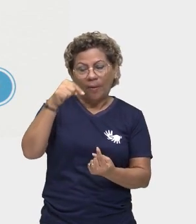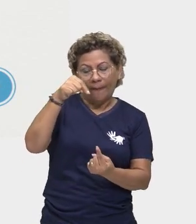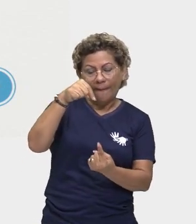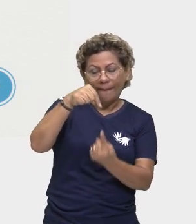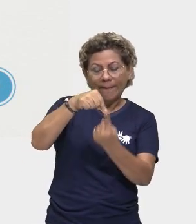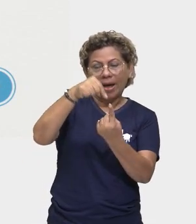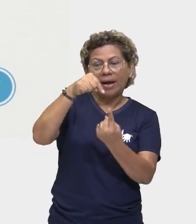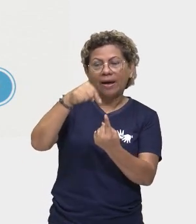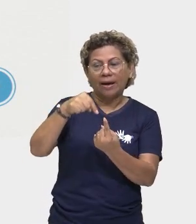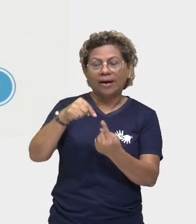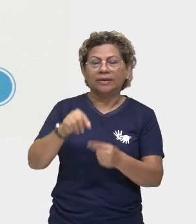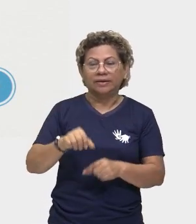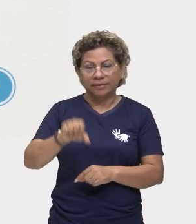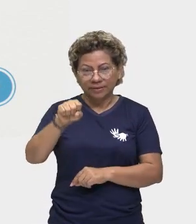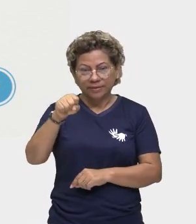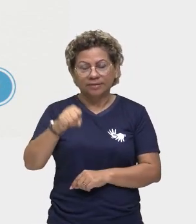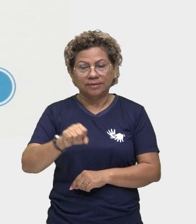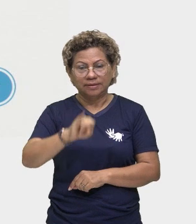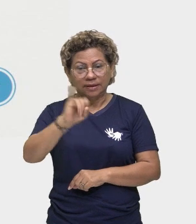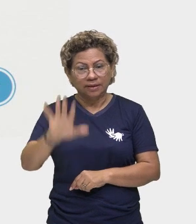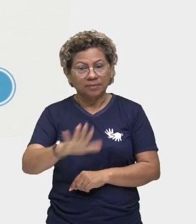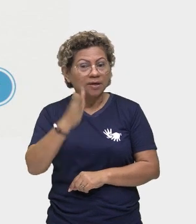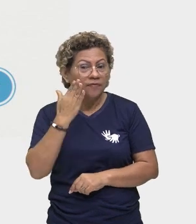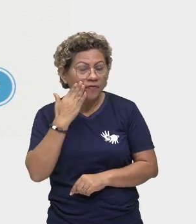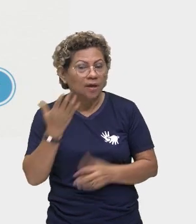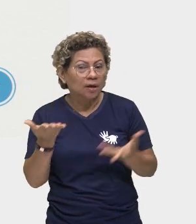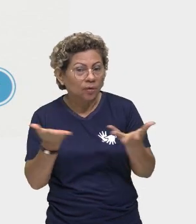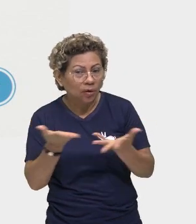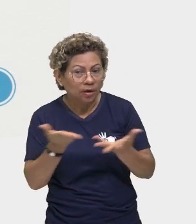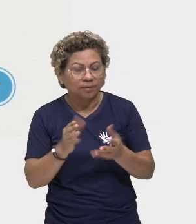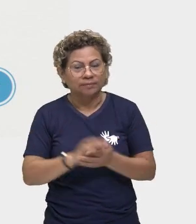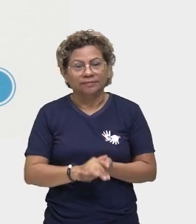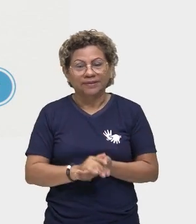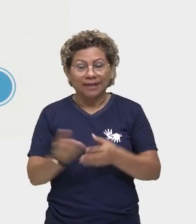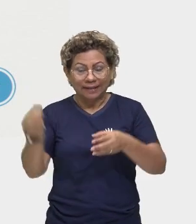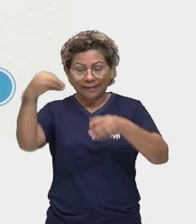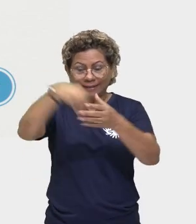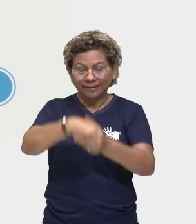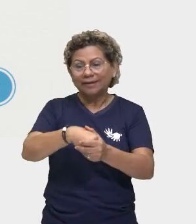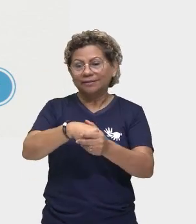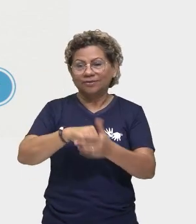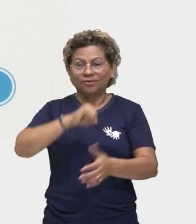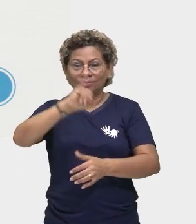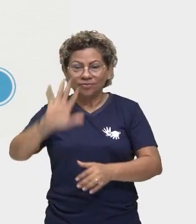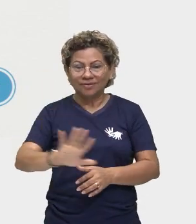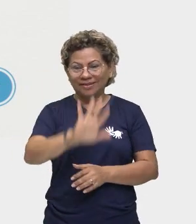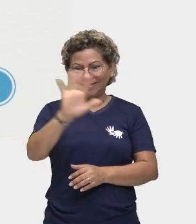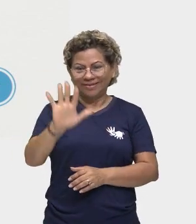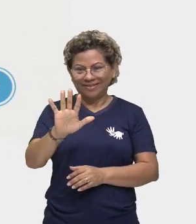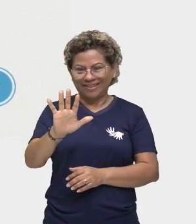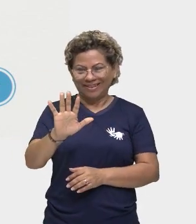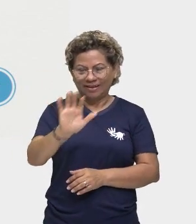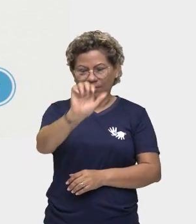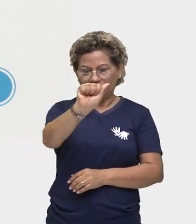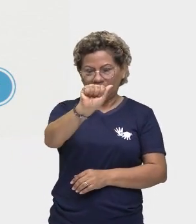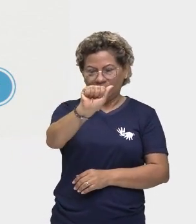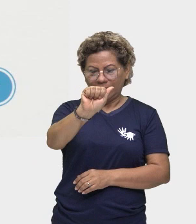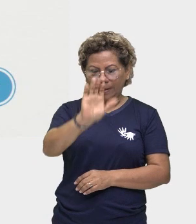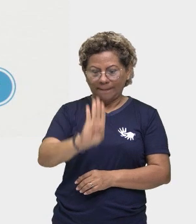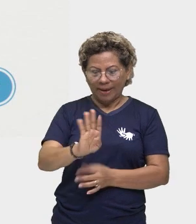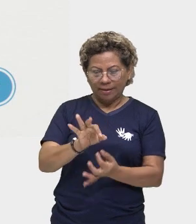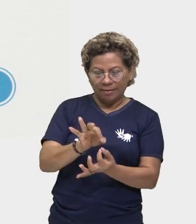aqui, ó. Ponto A, ponto B. Traçamos o segmento